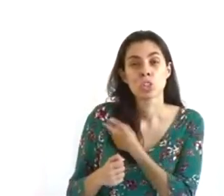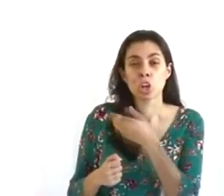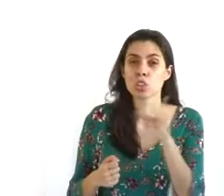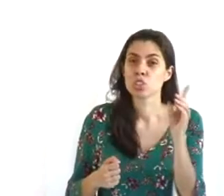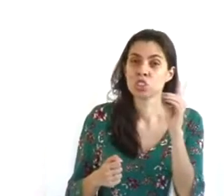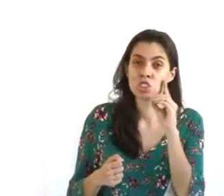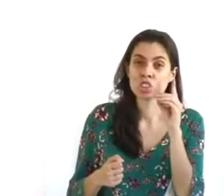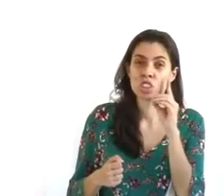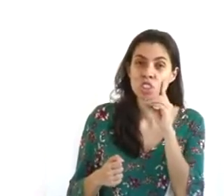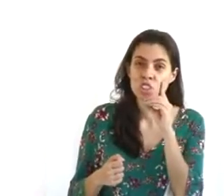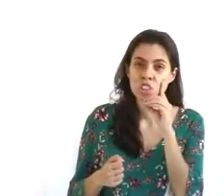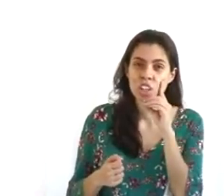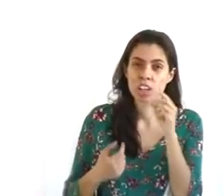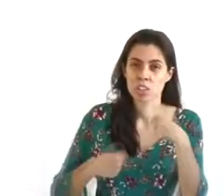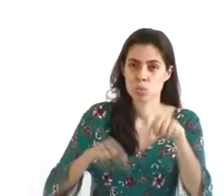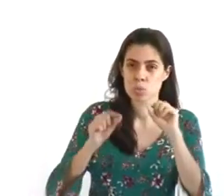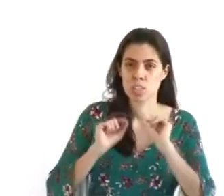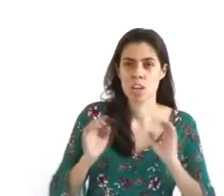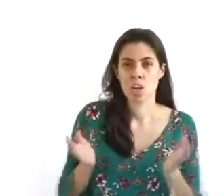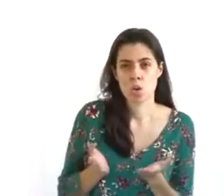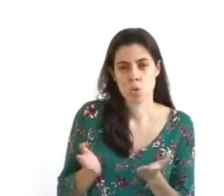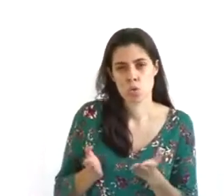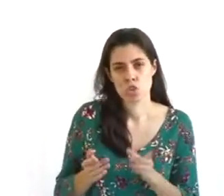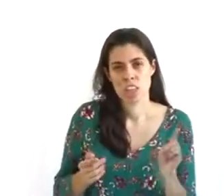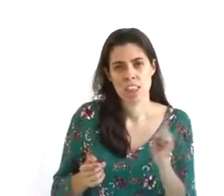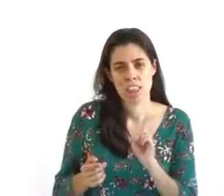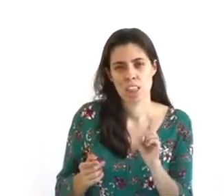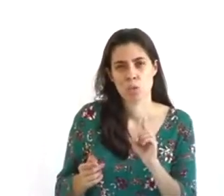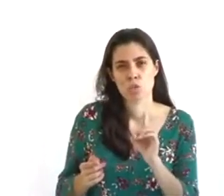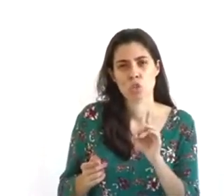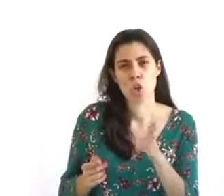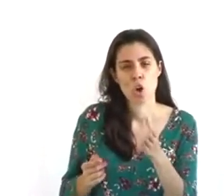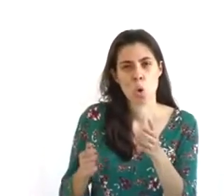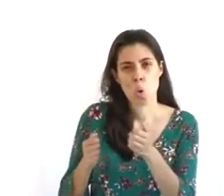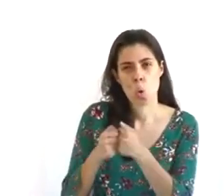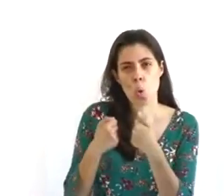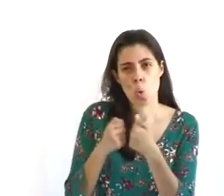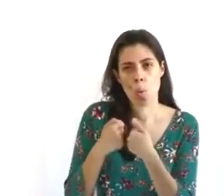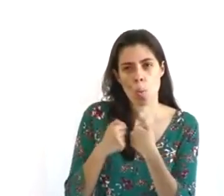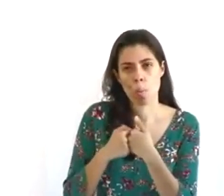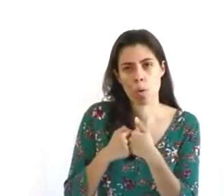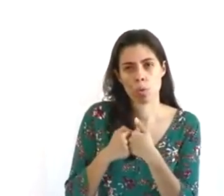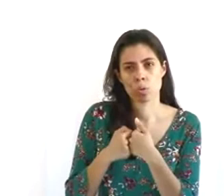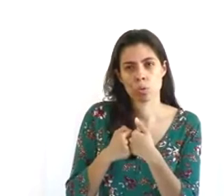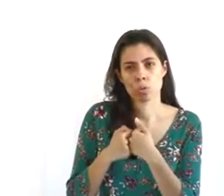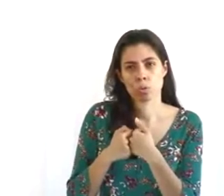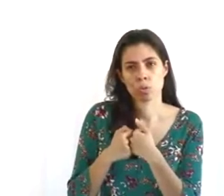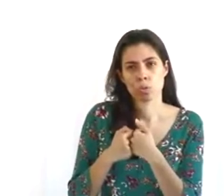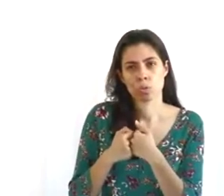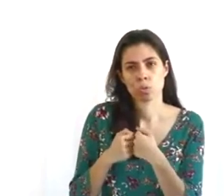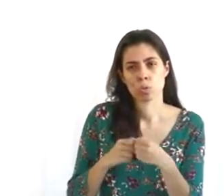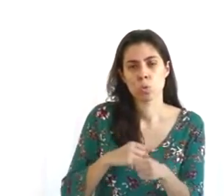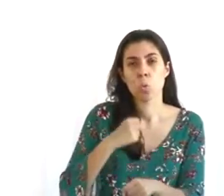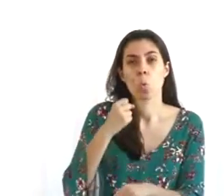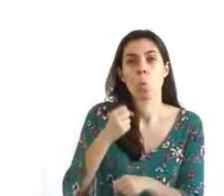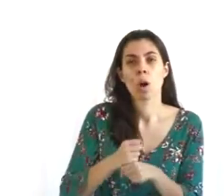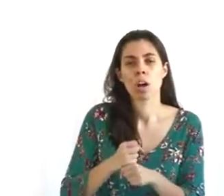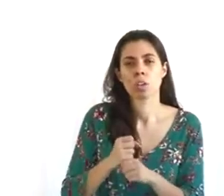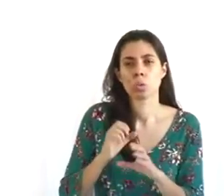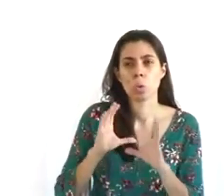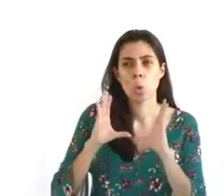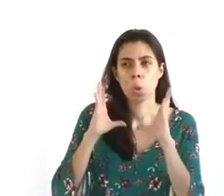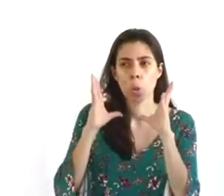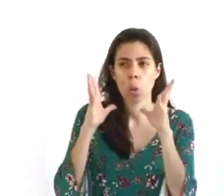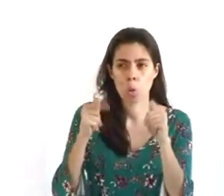pão do ano inteiro. Porque tem gente que preferiria ter já a cota dele do ano inteiro. Ah, melhor eu cuidar, pastor. Deus já me deu a